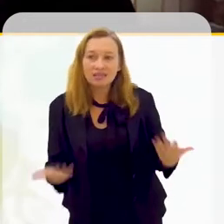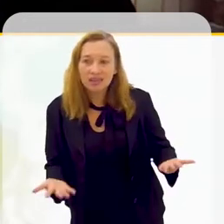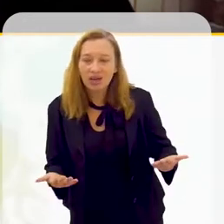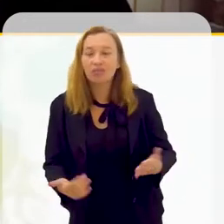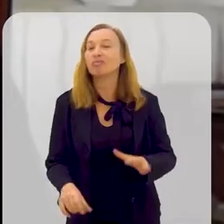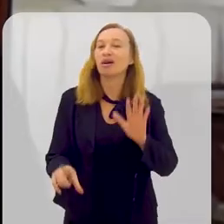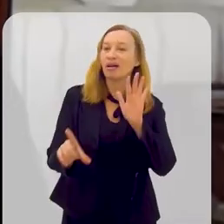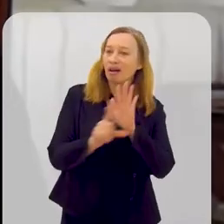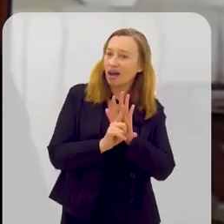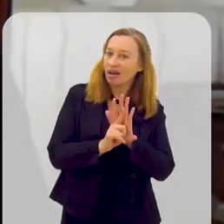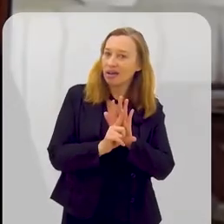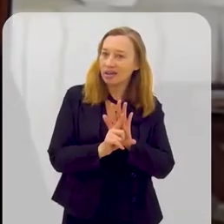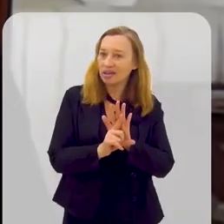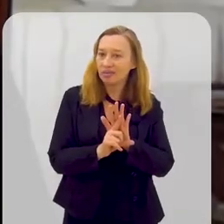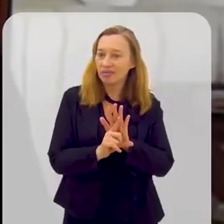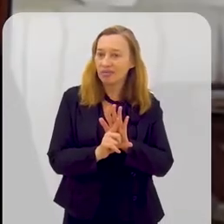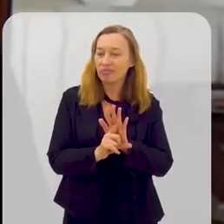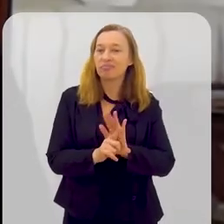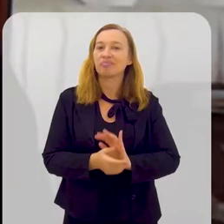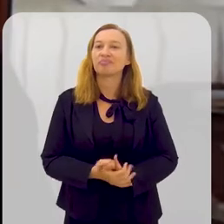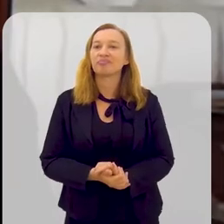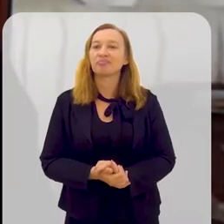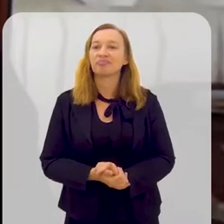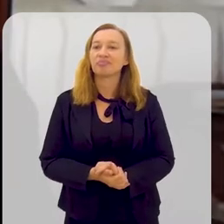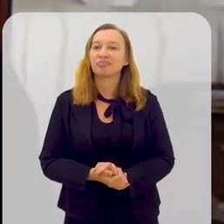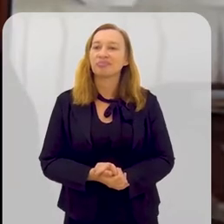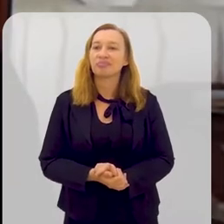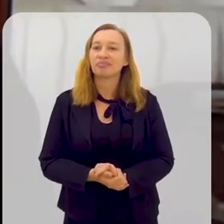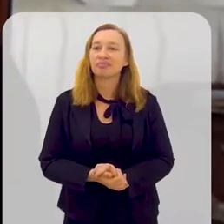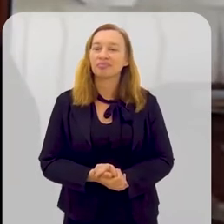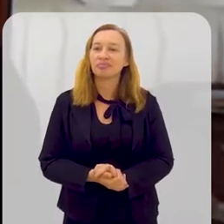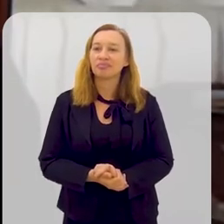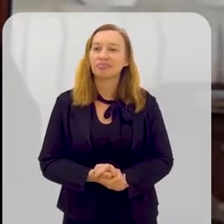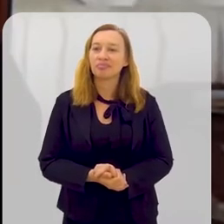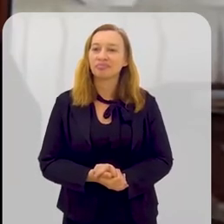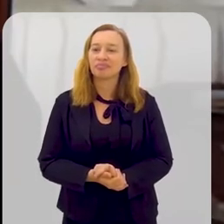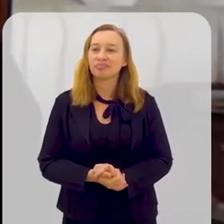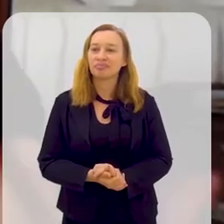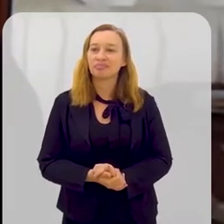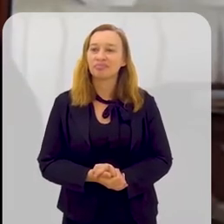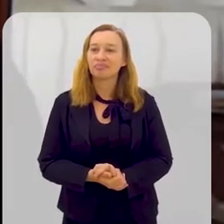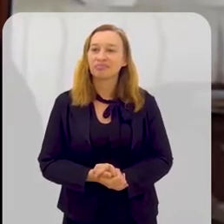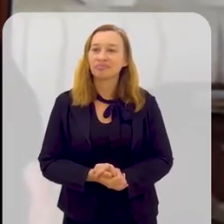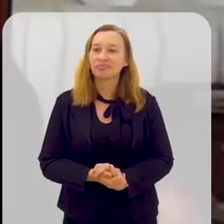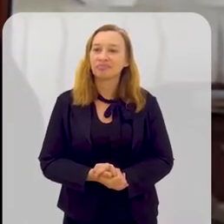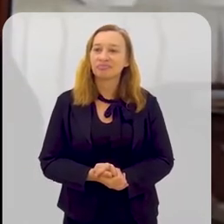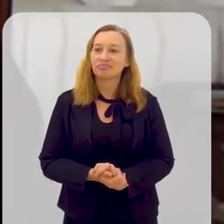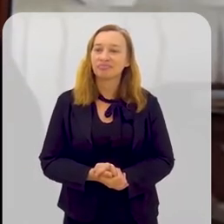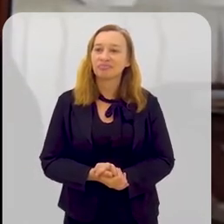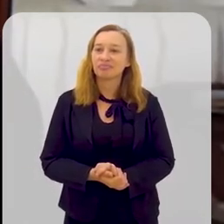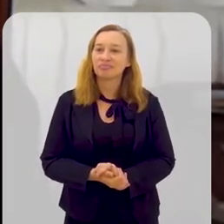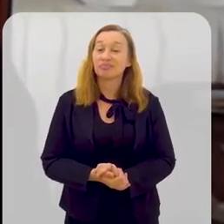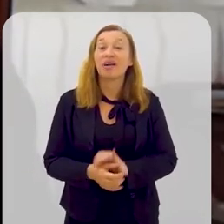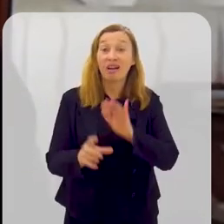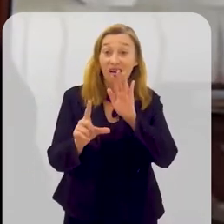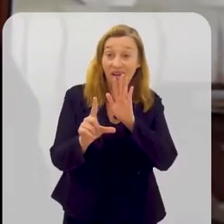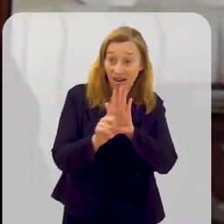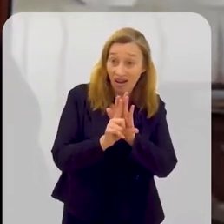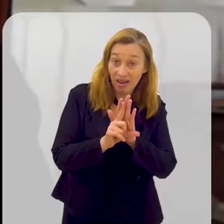então a legislação ela vai trazer que apesar da